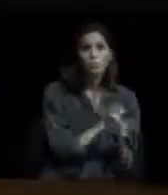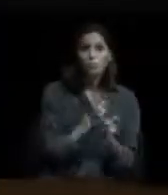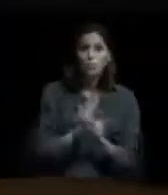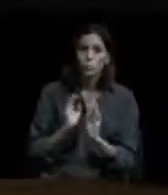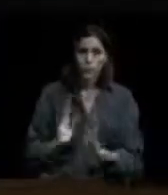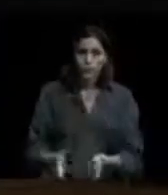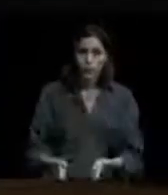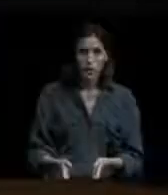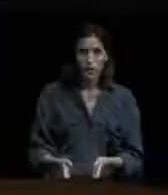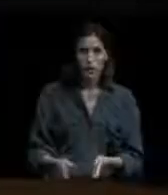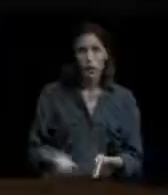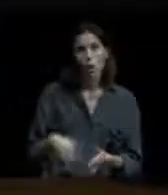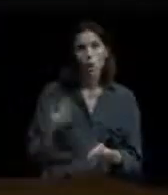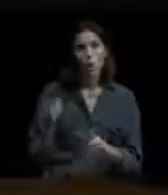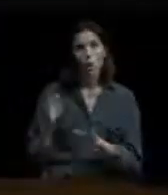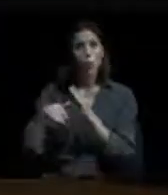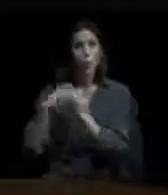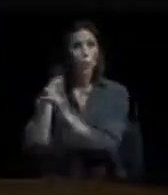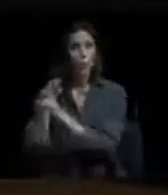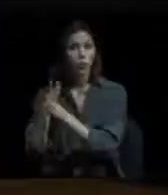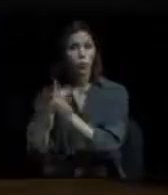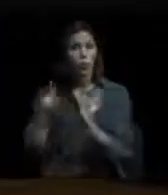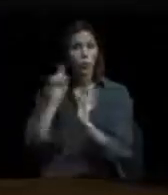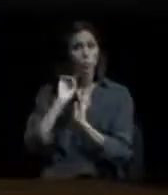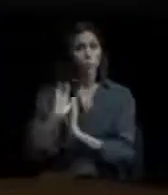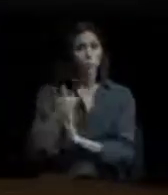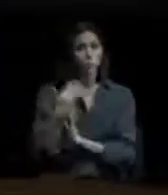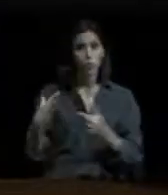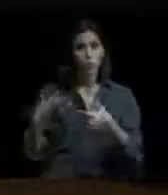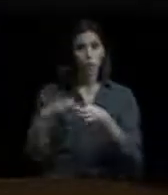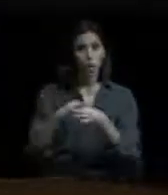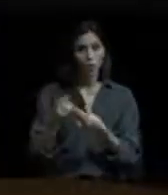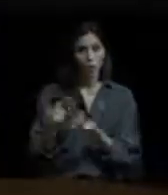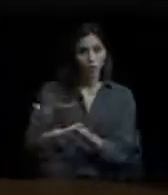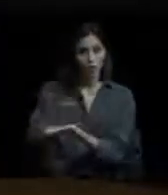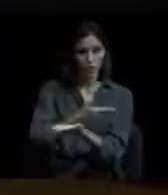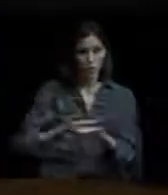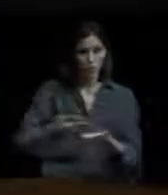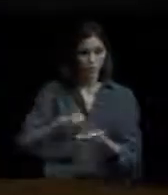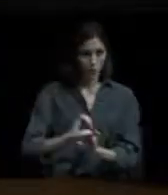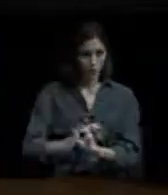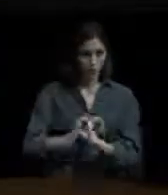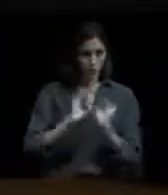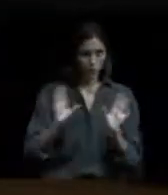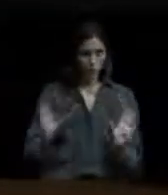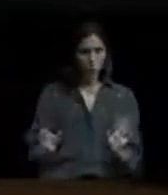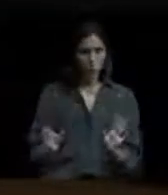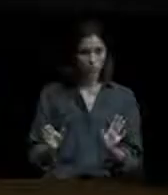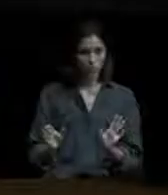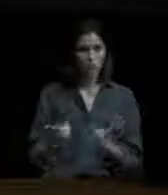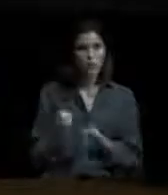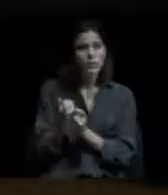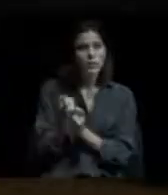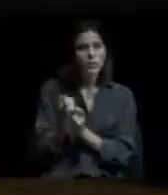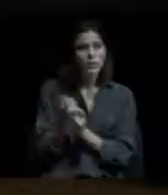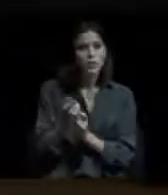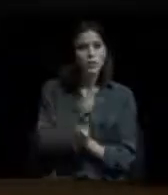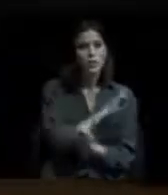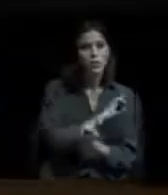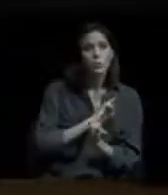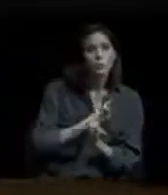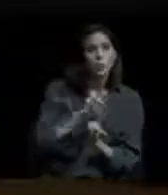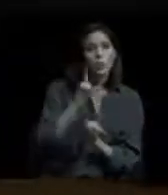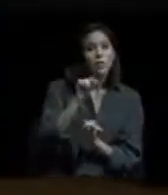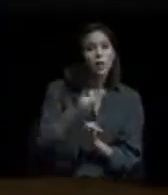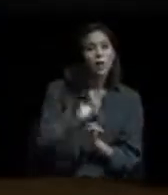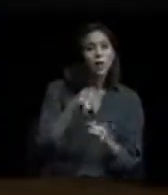fiscalizador. E chegamos ao suprassumo, para não variar, financeiro deste Executivo, onde o destaque vai para os incentivos fiscais aos privados